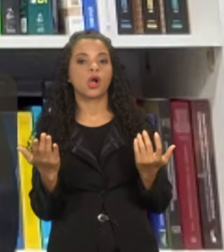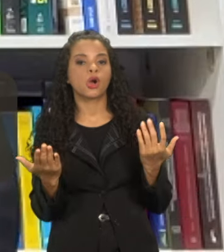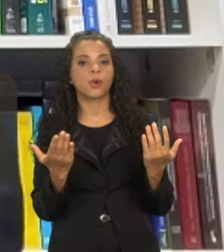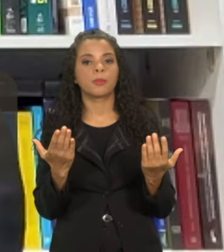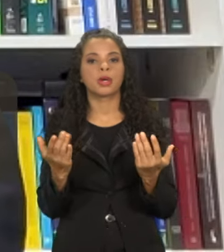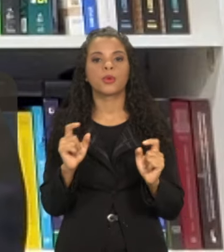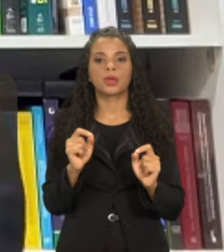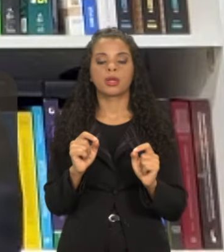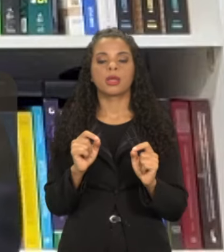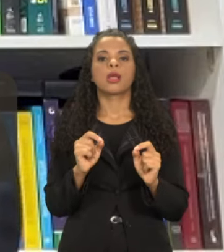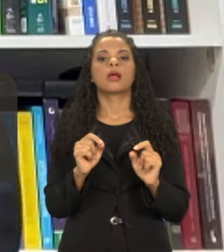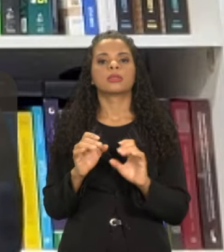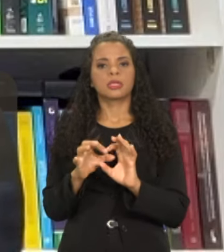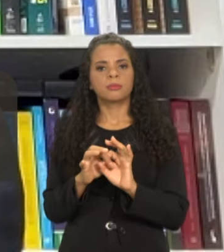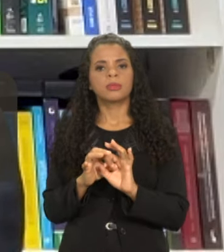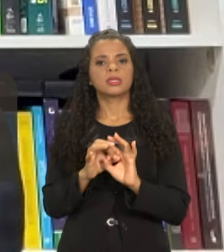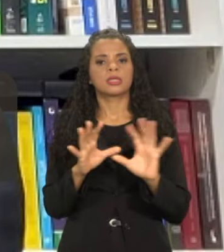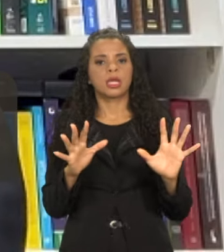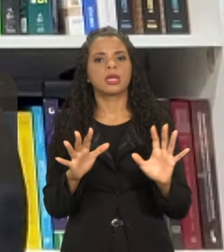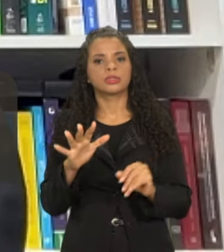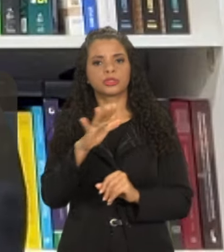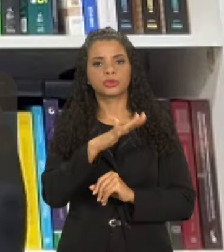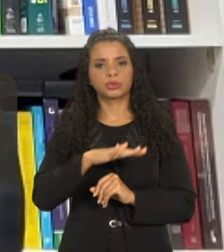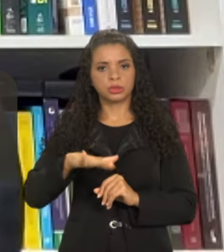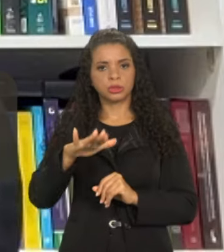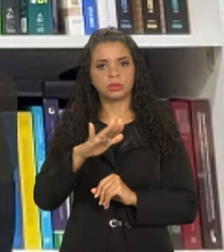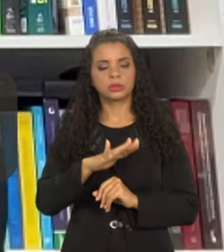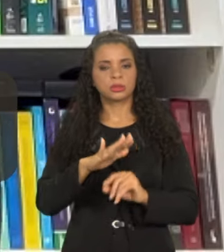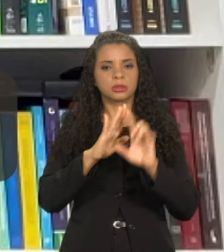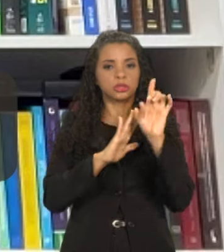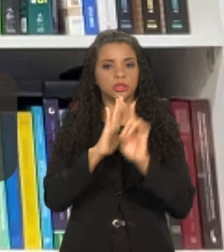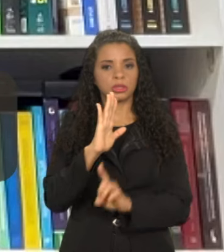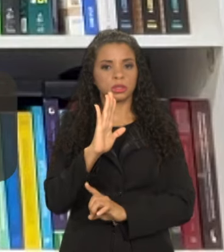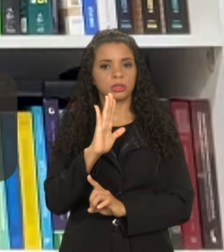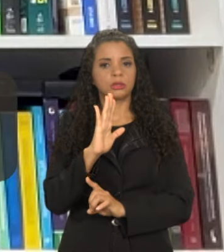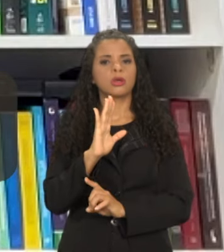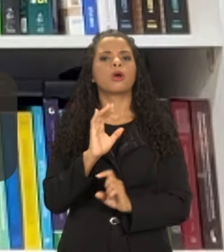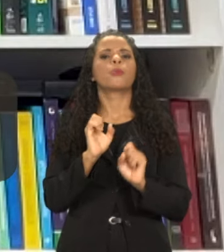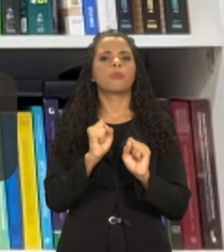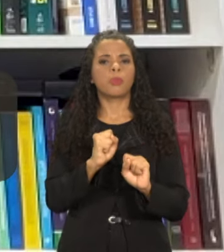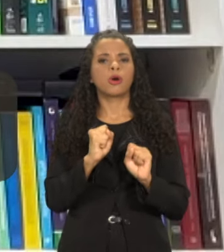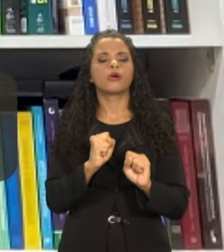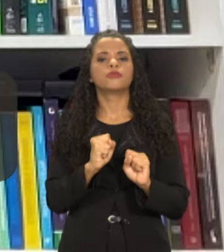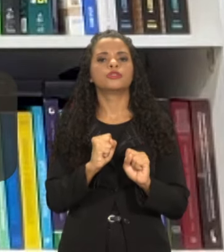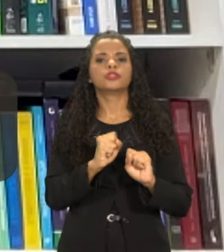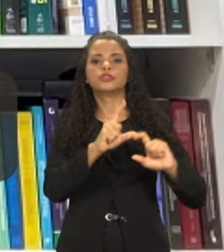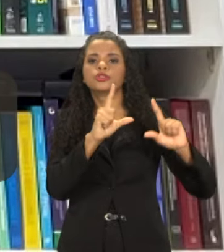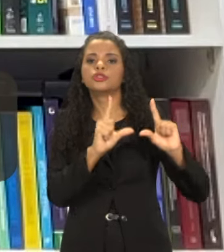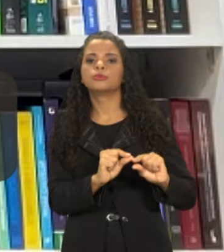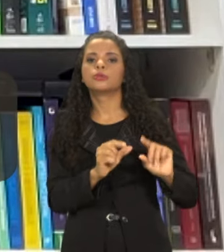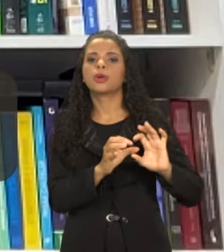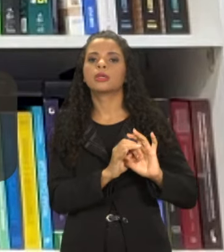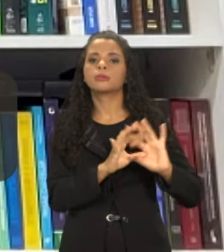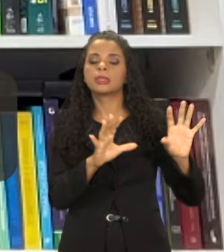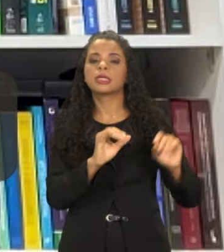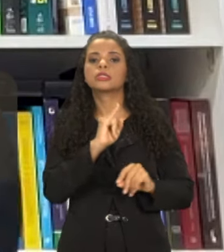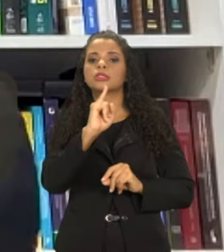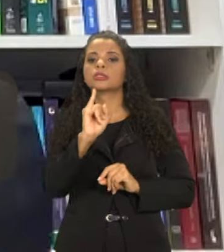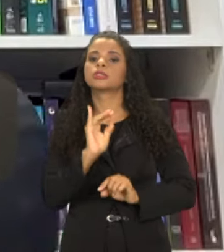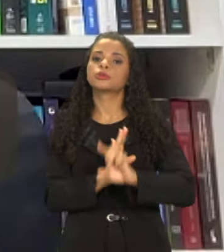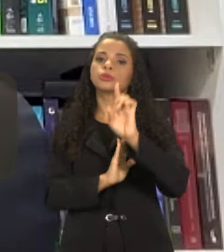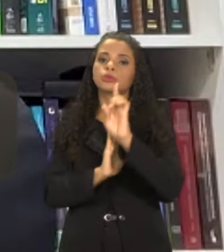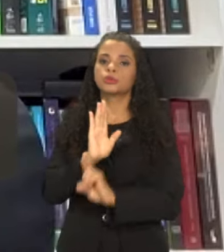de um Estado de Direito. Pode-se suprimir liberdade, principalmente nesse tocante em que o direito